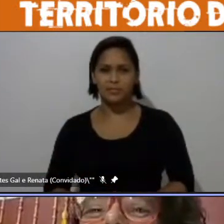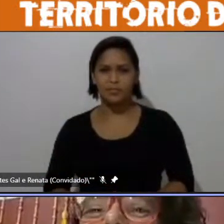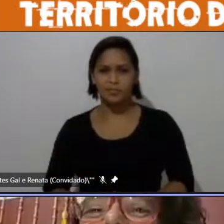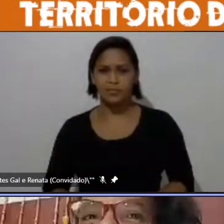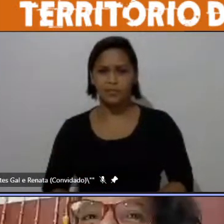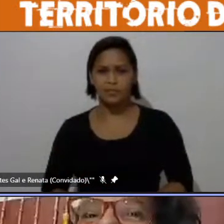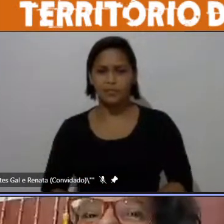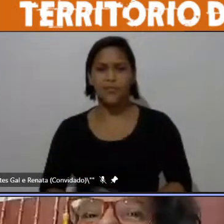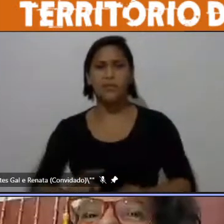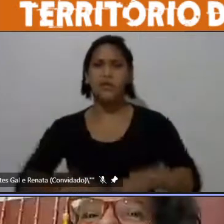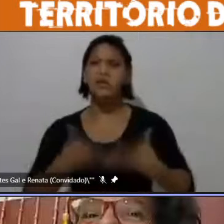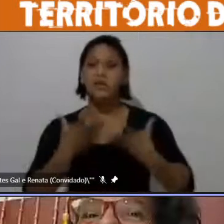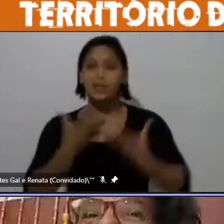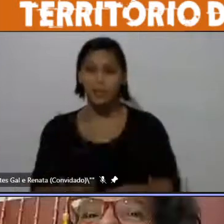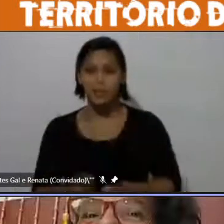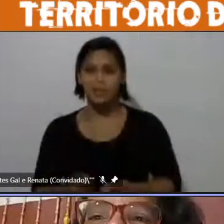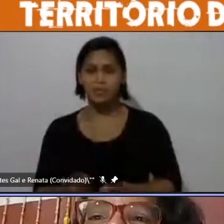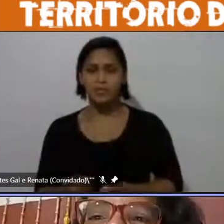Então, vamos lá.